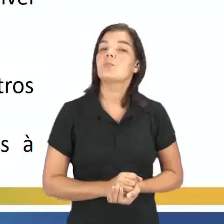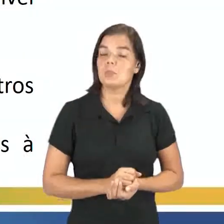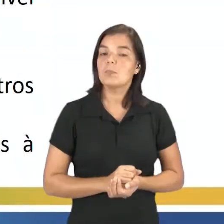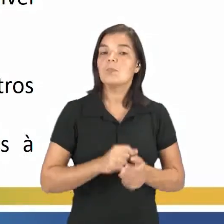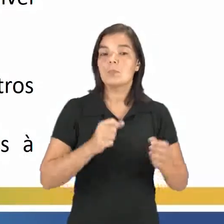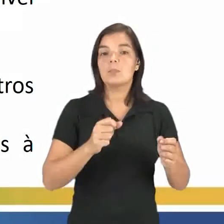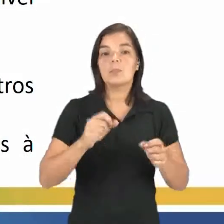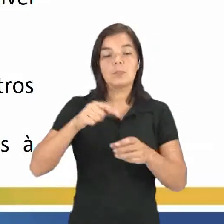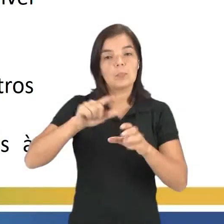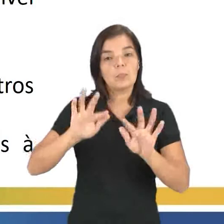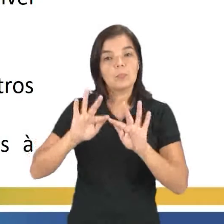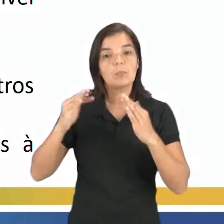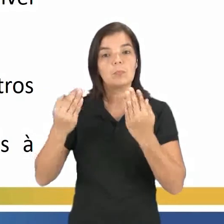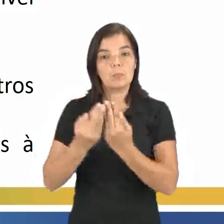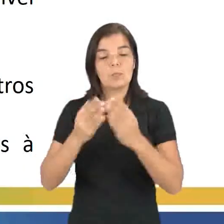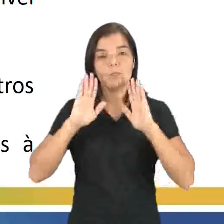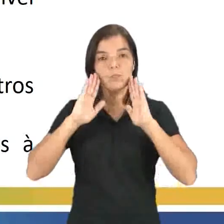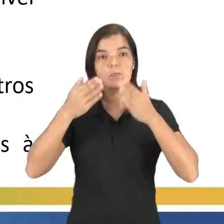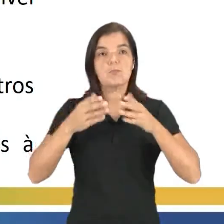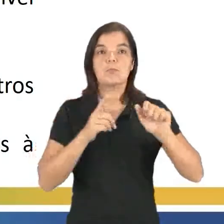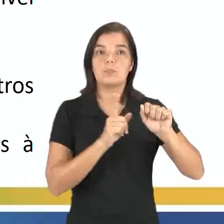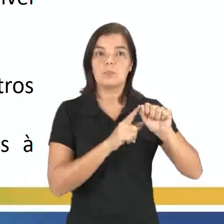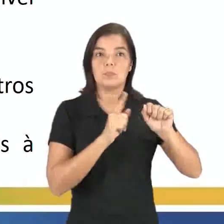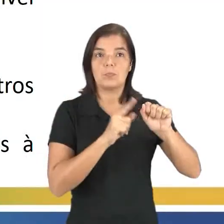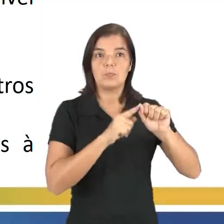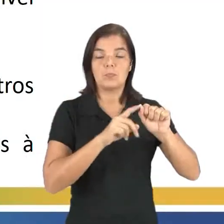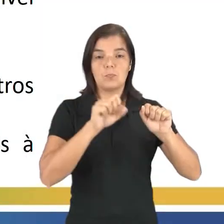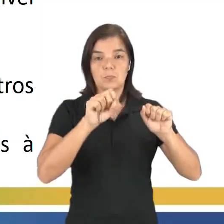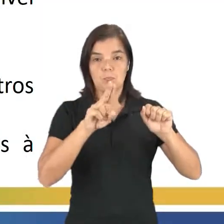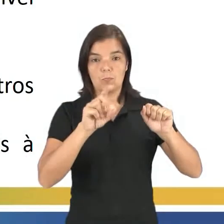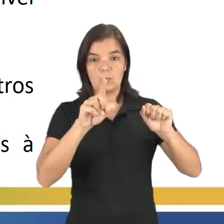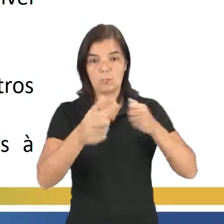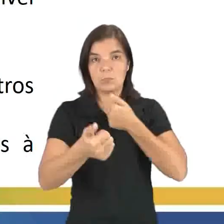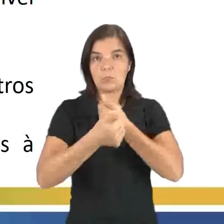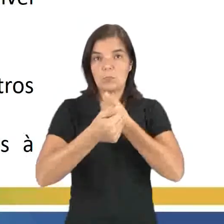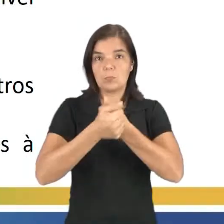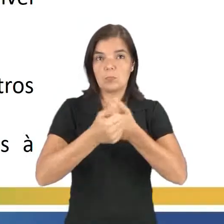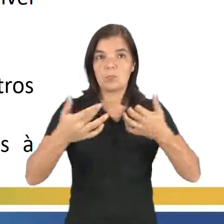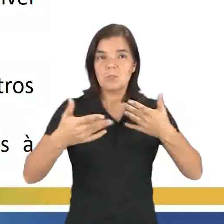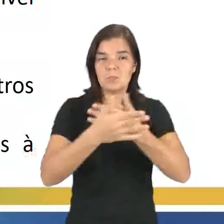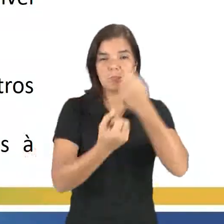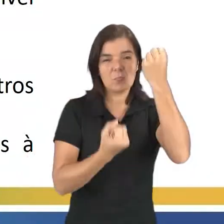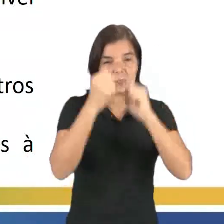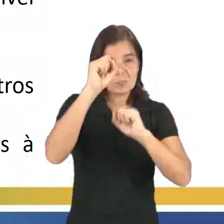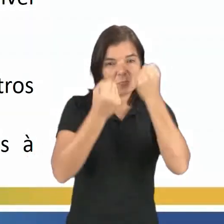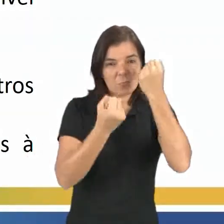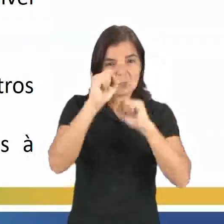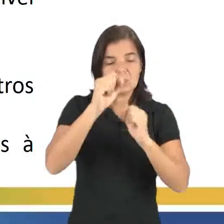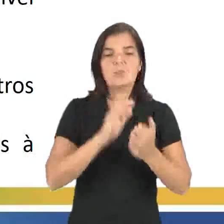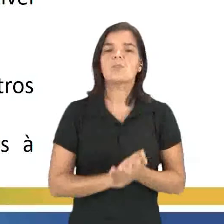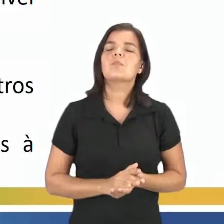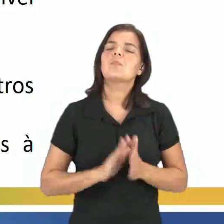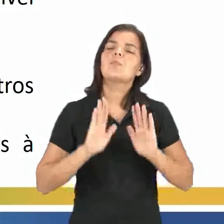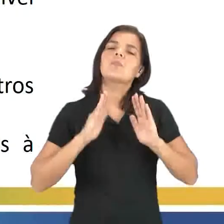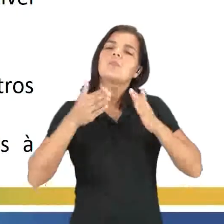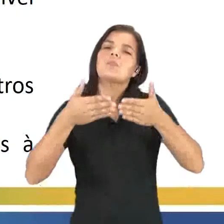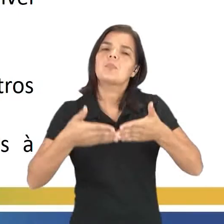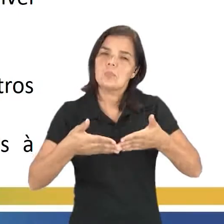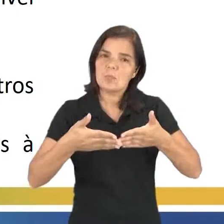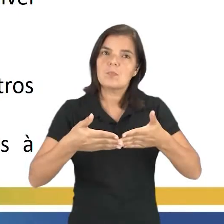Brasil concentra-se, letra A, na região sudeste, próxima aos grandes centros industriais do país, onde se